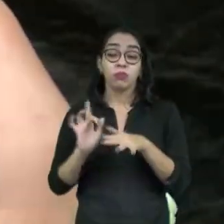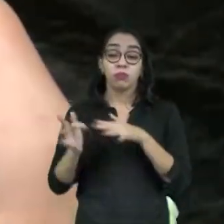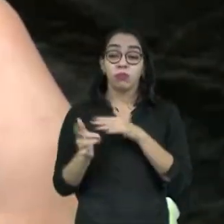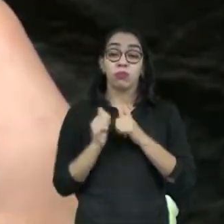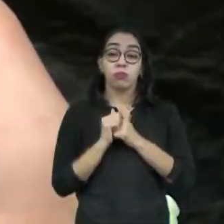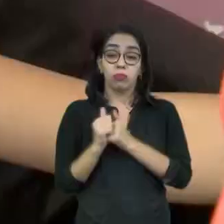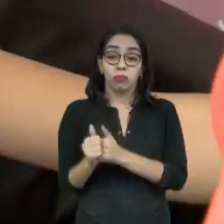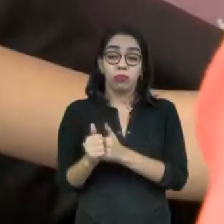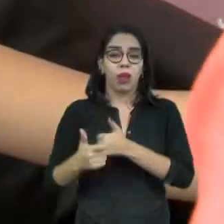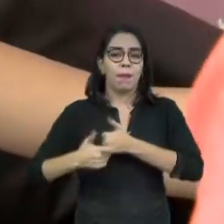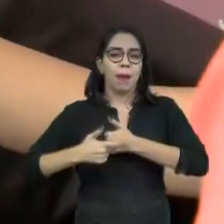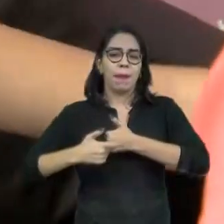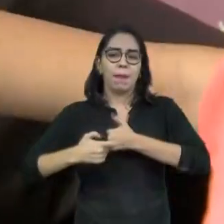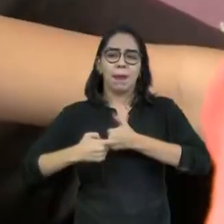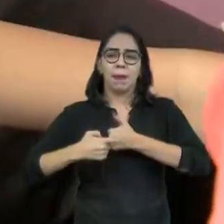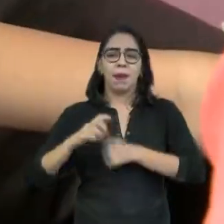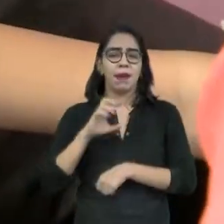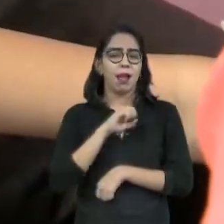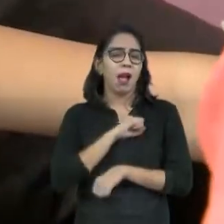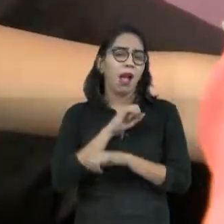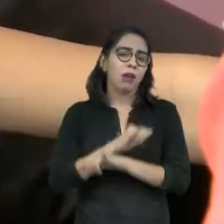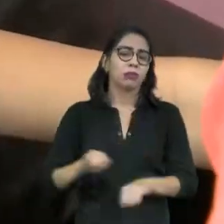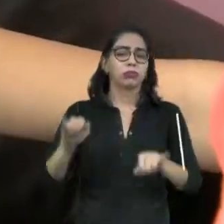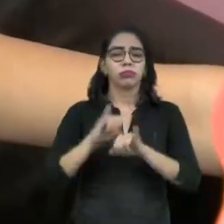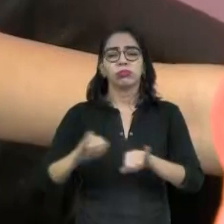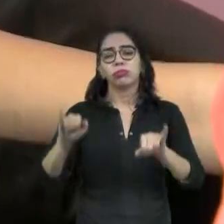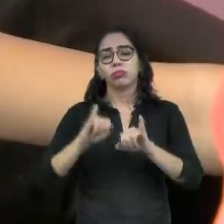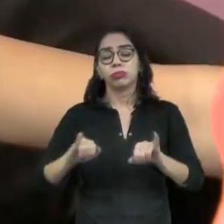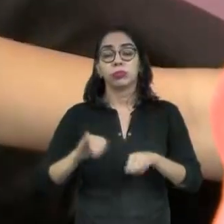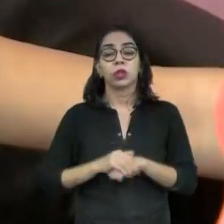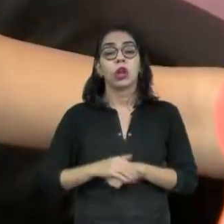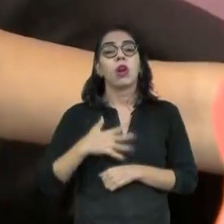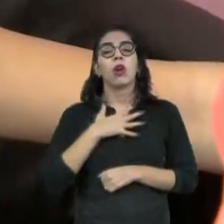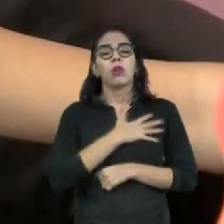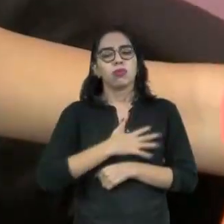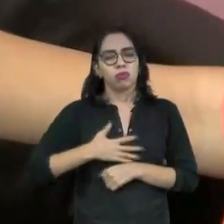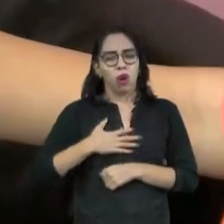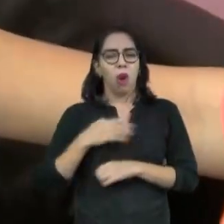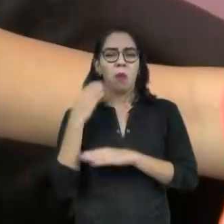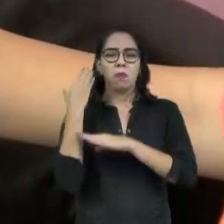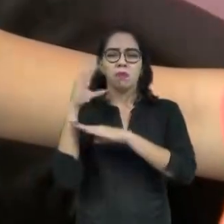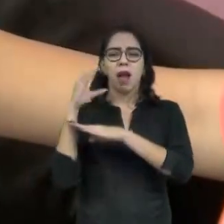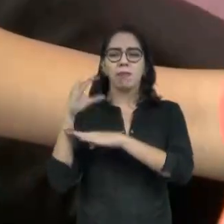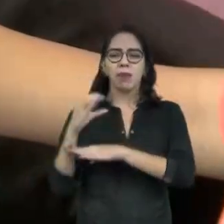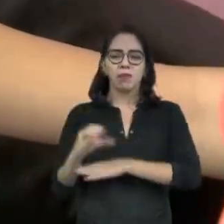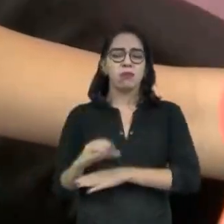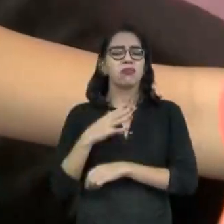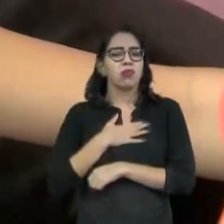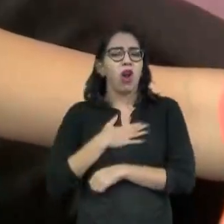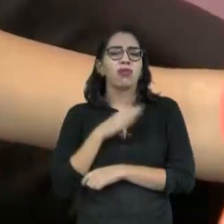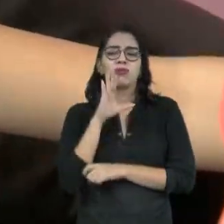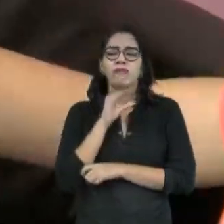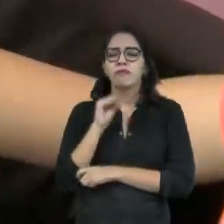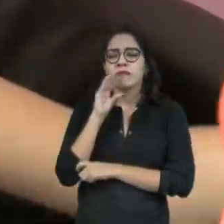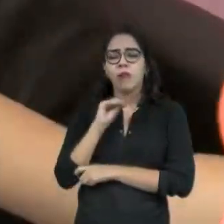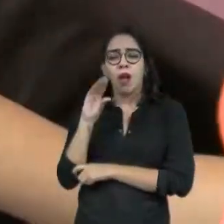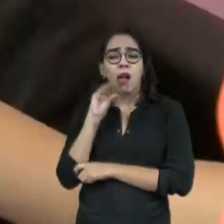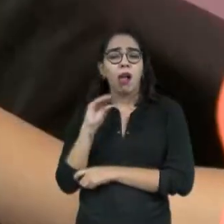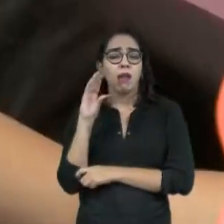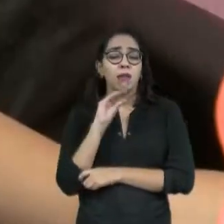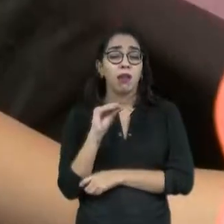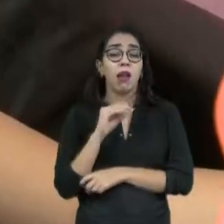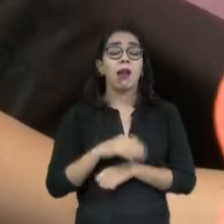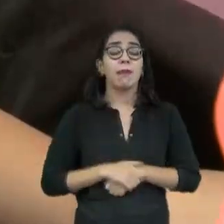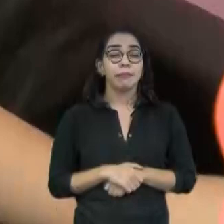adora postar gosto de postar gosto de falar e gosto